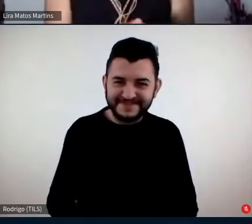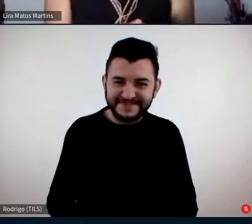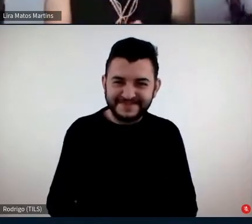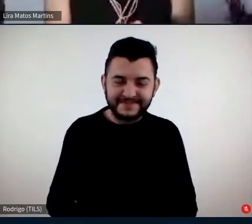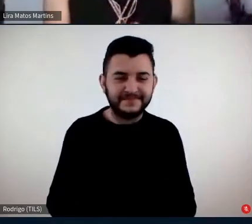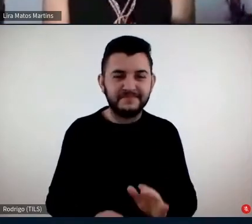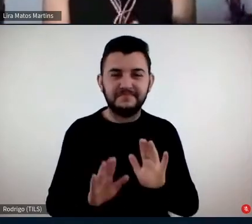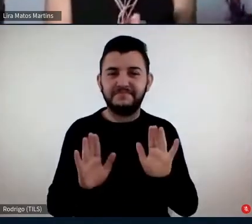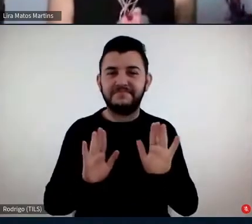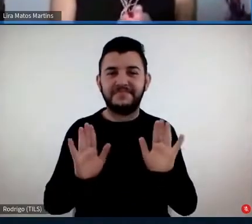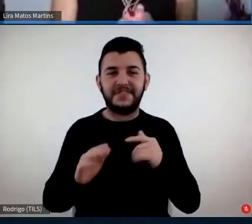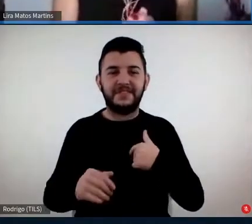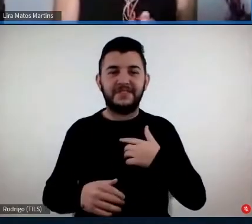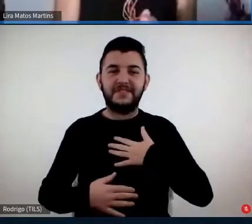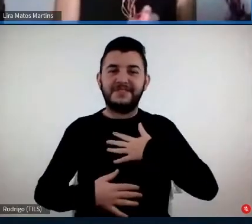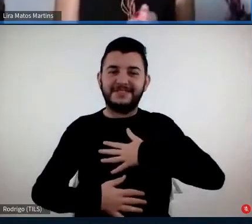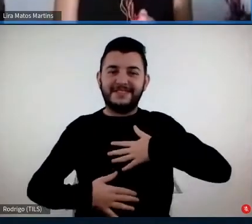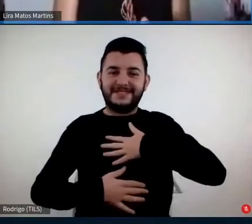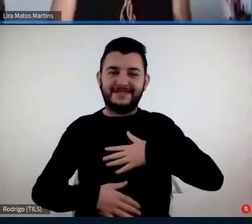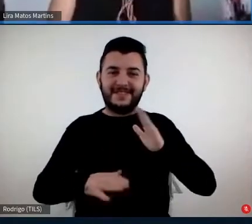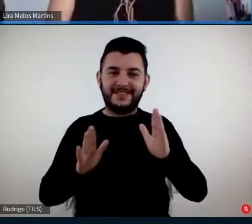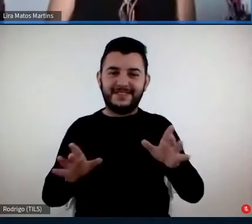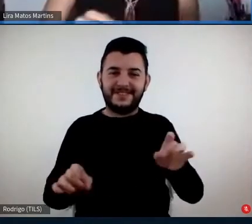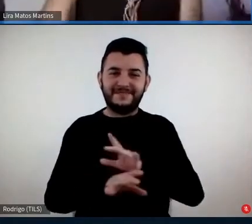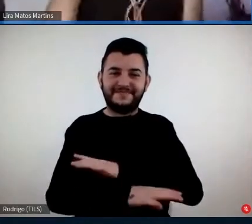Eu estou satisfeita, super obrigada.